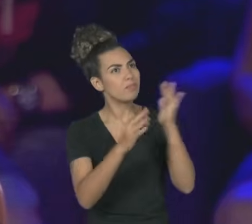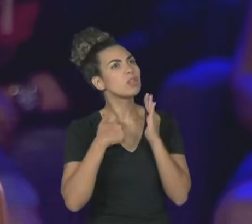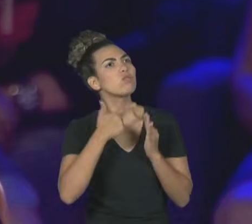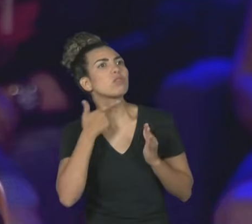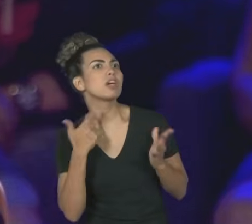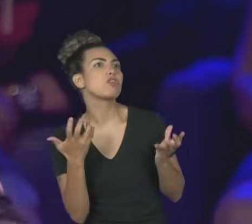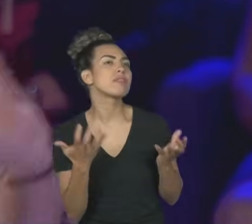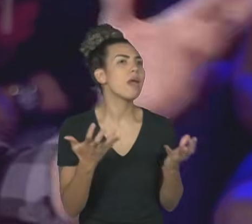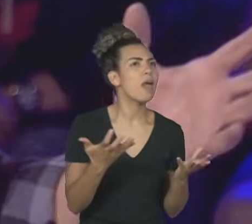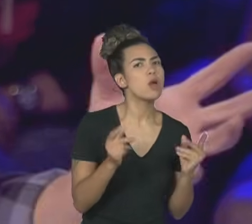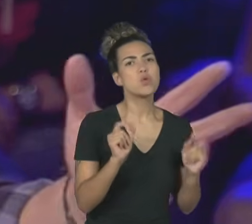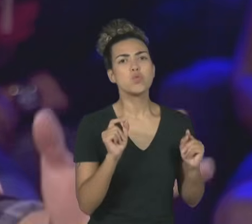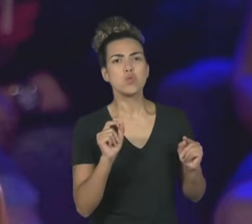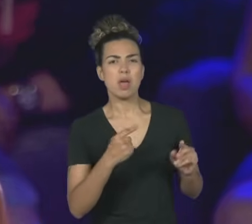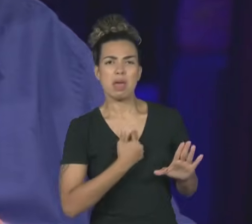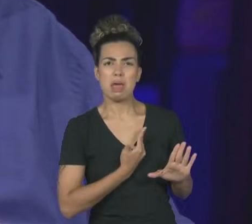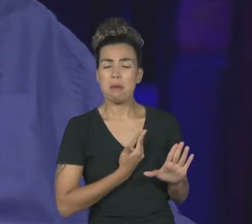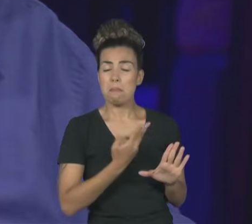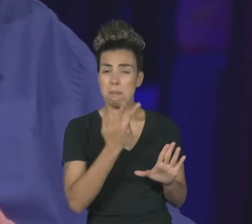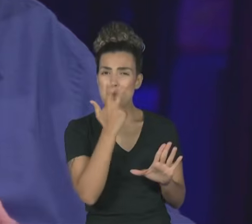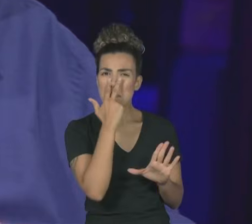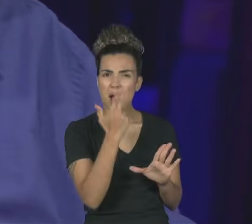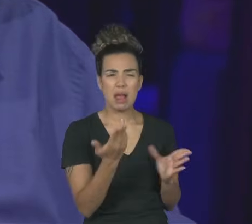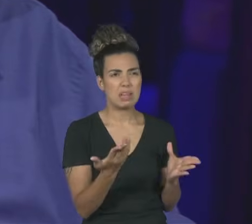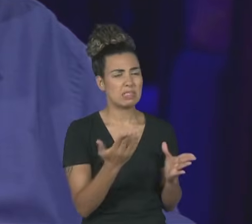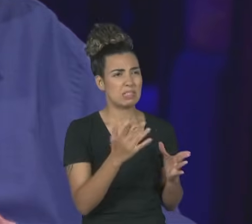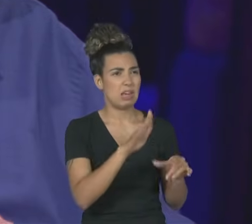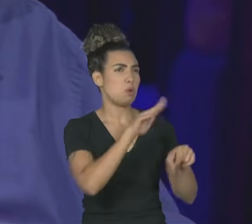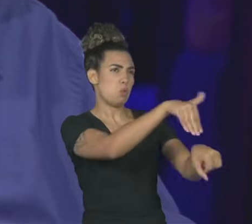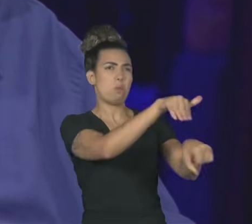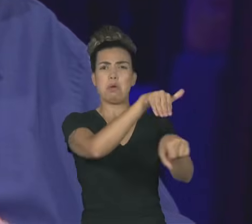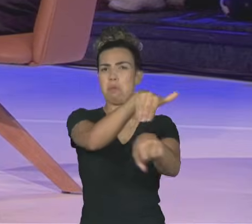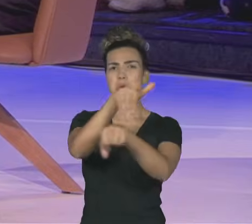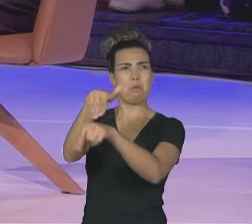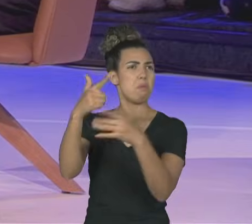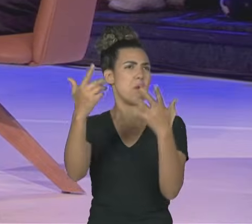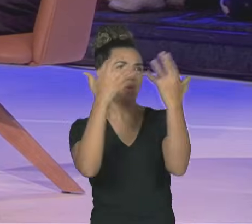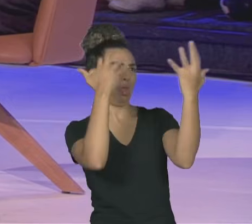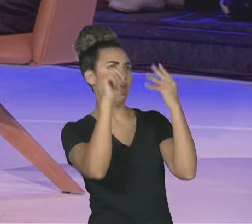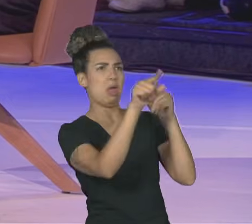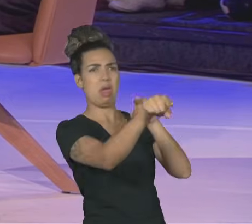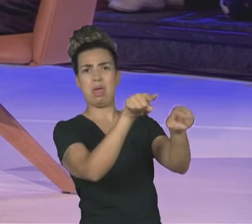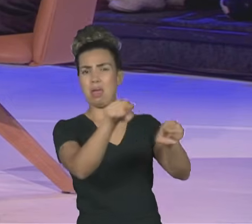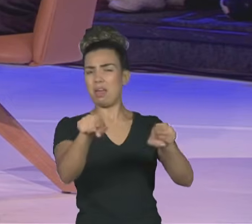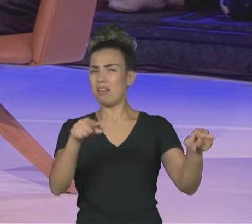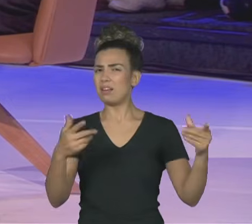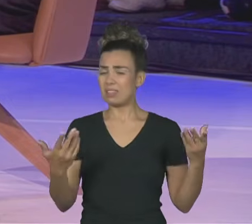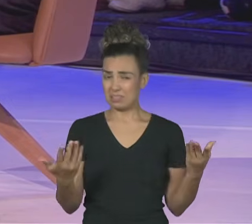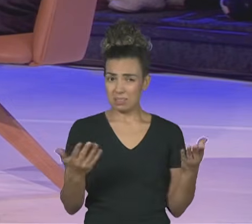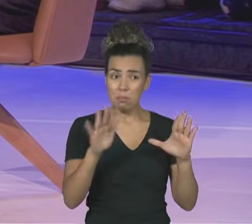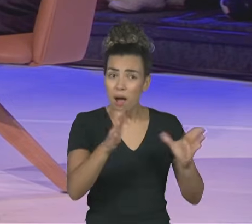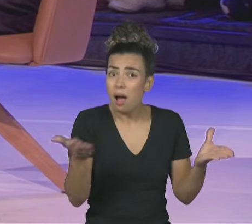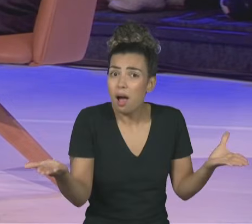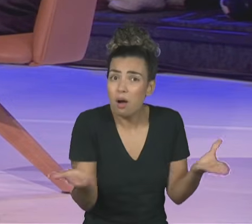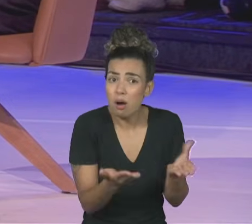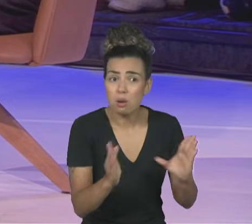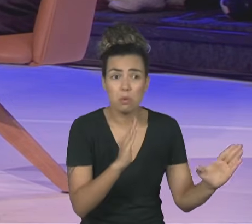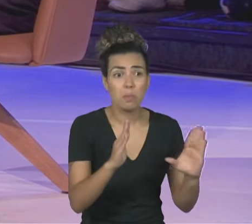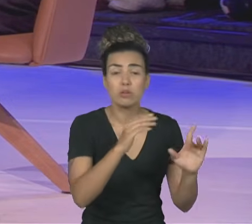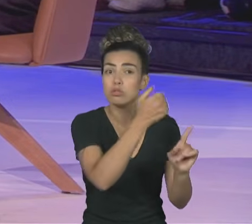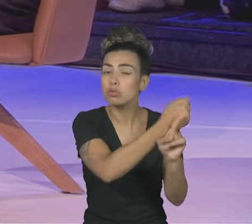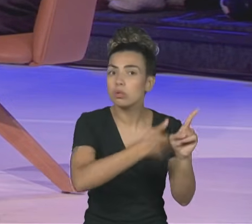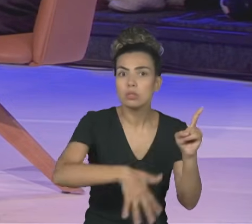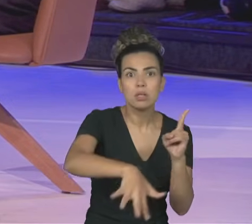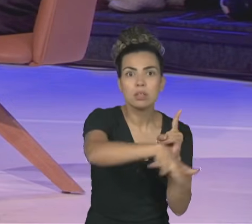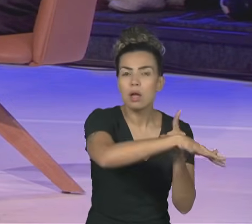tenho no outro, né? O inferno são os outros. Como é que a gente vive numa sociedade, né, Christian, que o tempo todo as pessoas elas quase que se